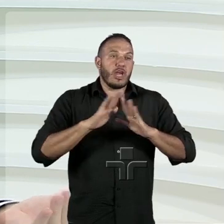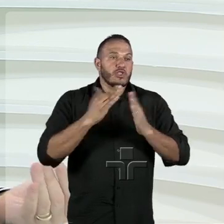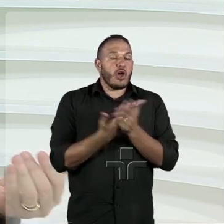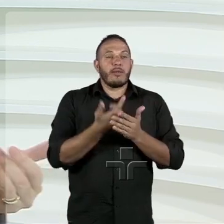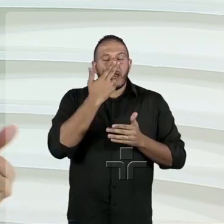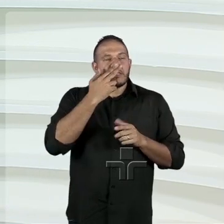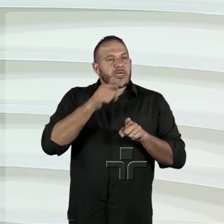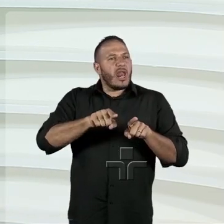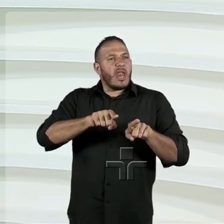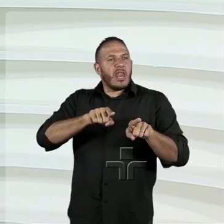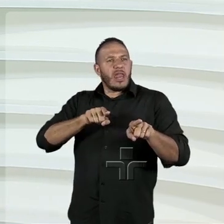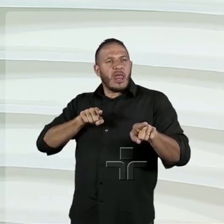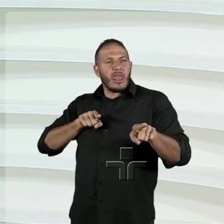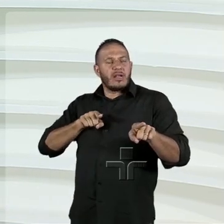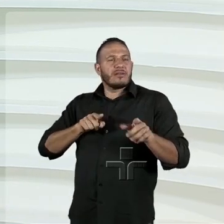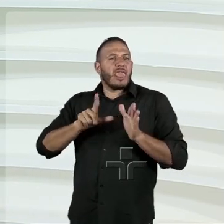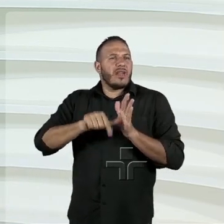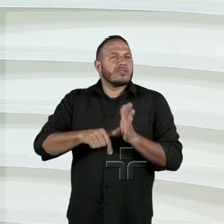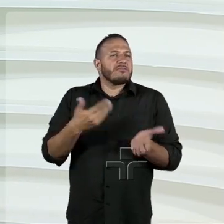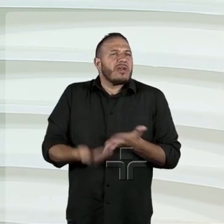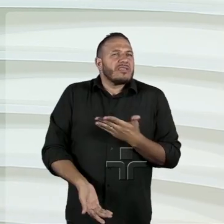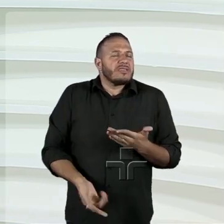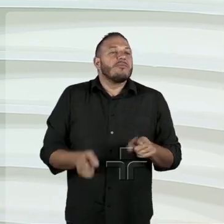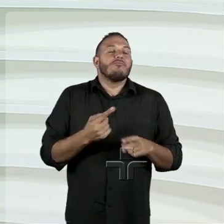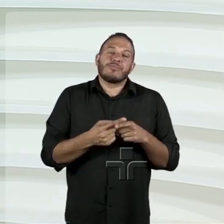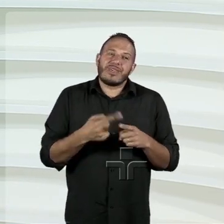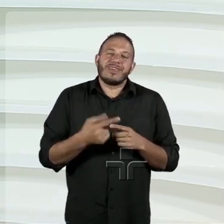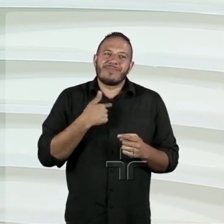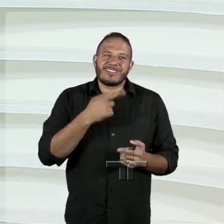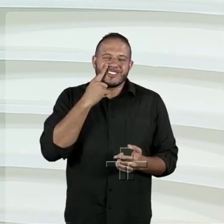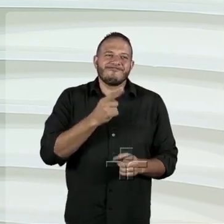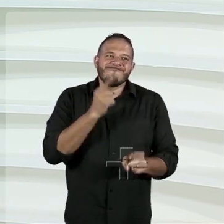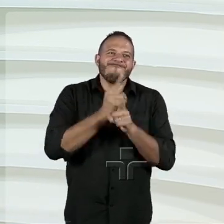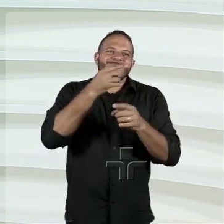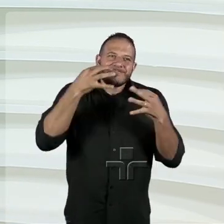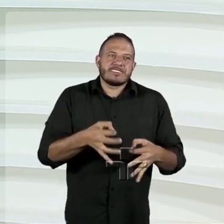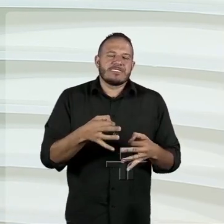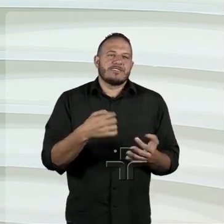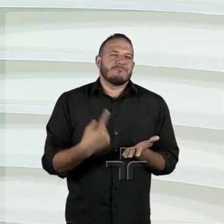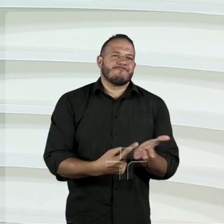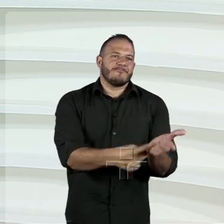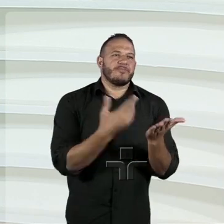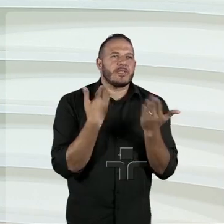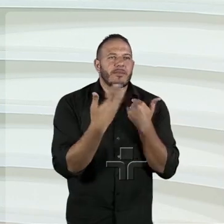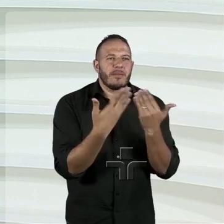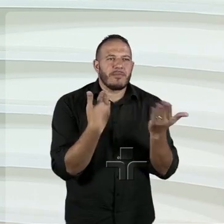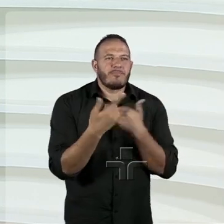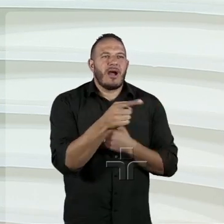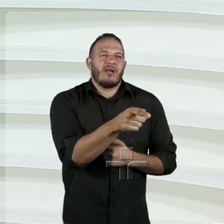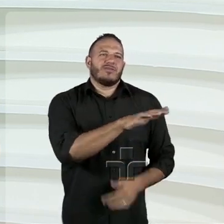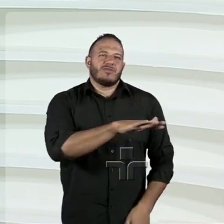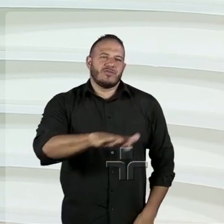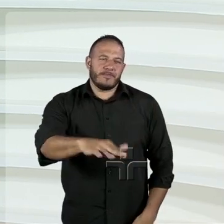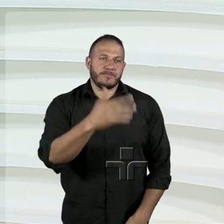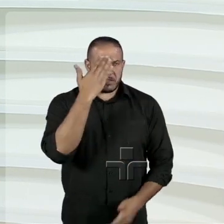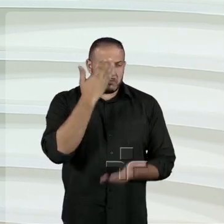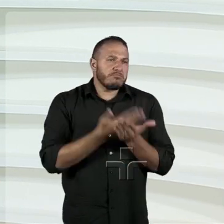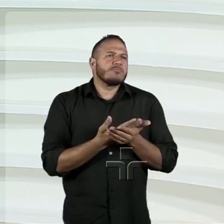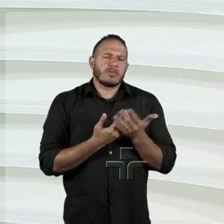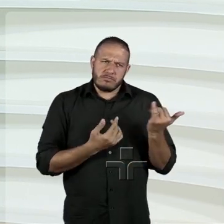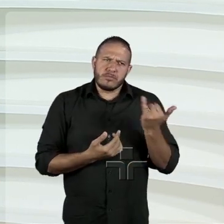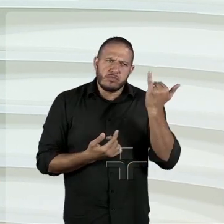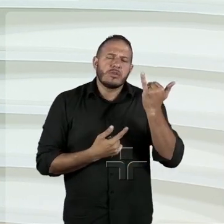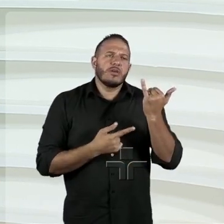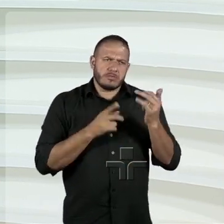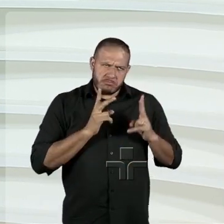ficado menos interessante, mas é porque a gente não acerta no diálogo com esses meninos. Eu acho que a continuidade é sim